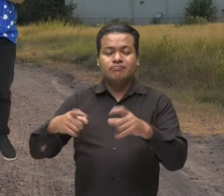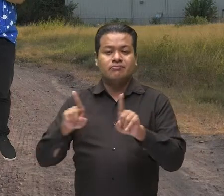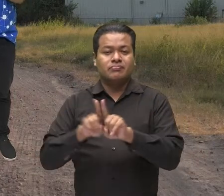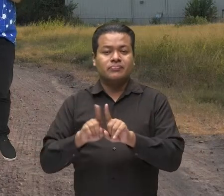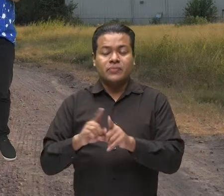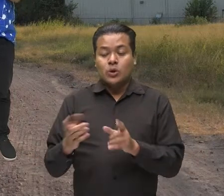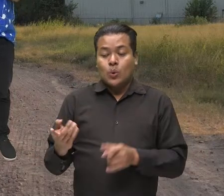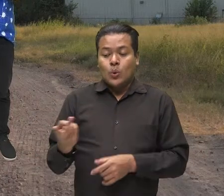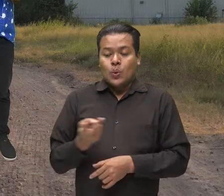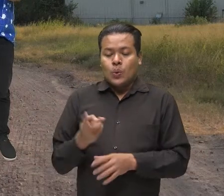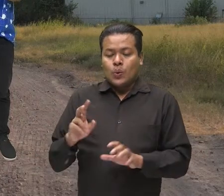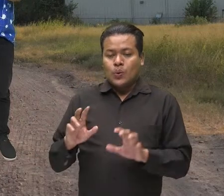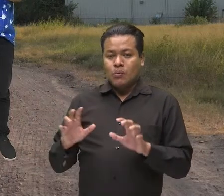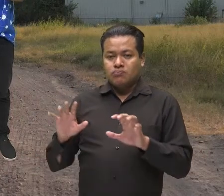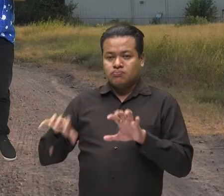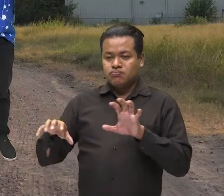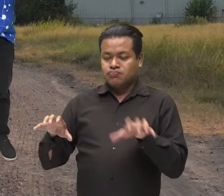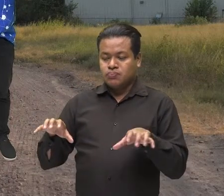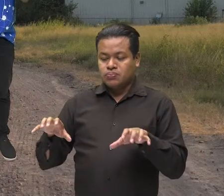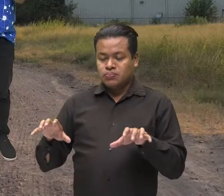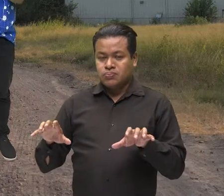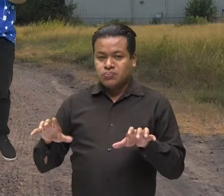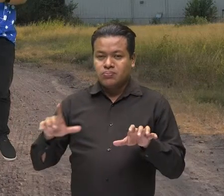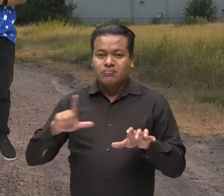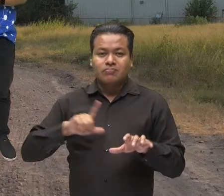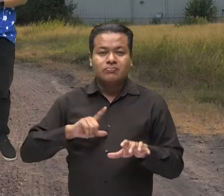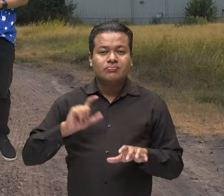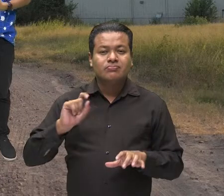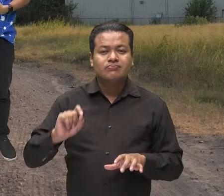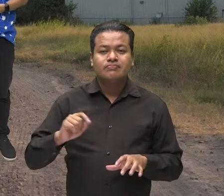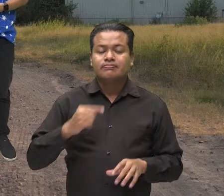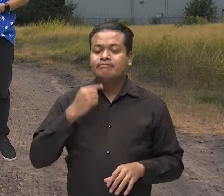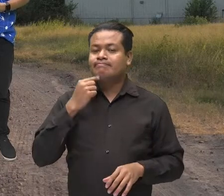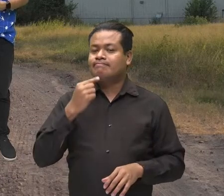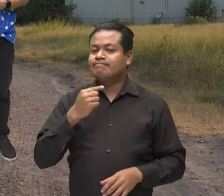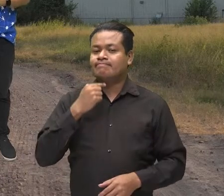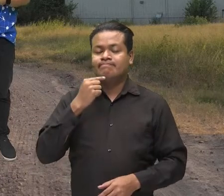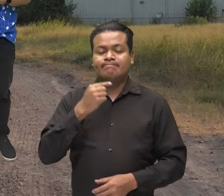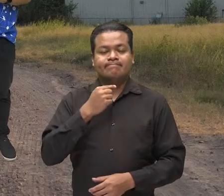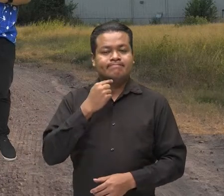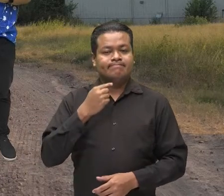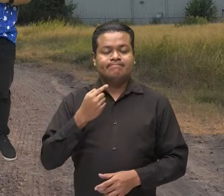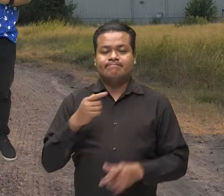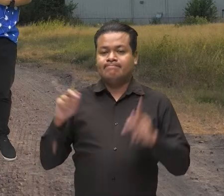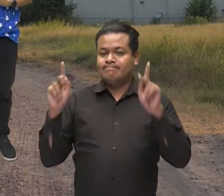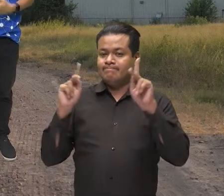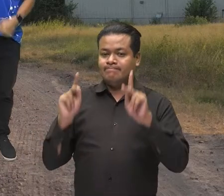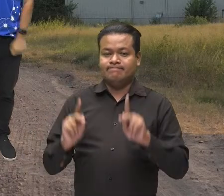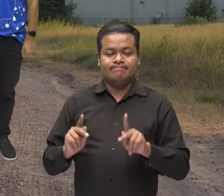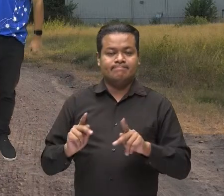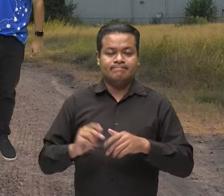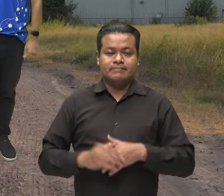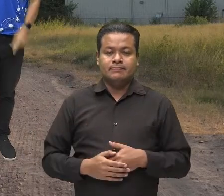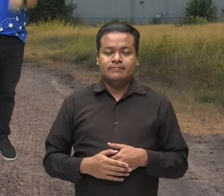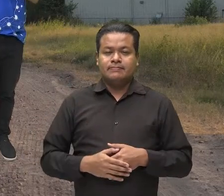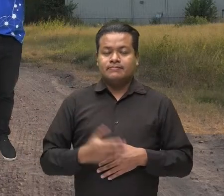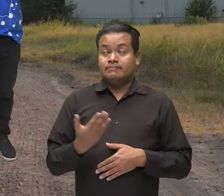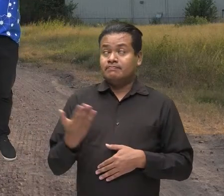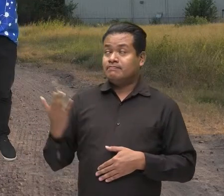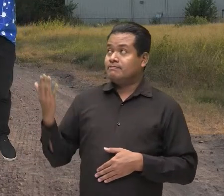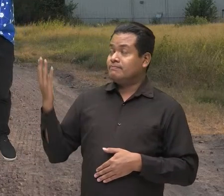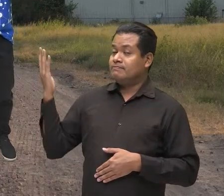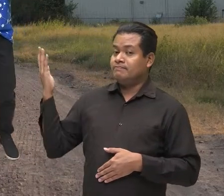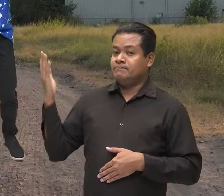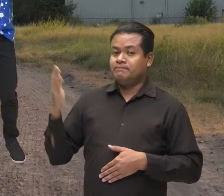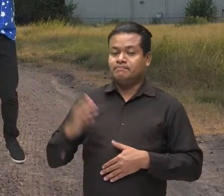dois grupos aí, nessa área do mundo, ainda não conseguiram se resolver, né? Como a gente vai ver aí,